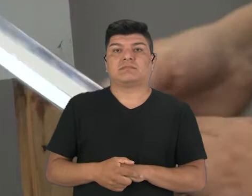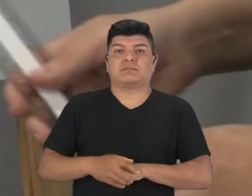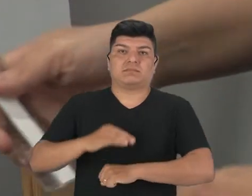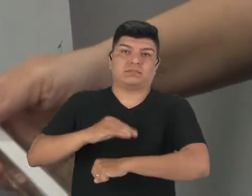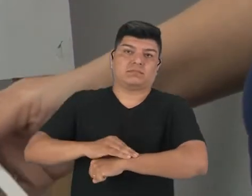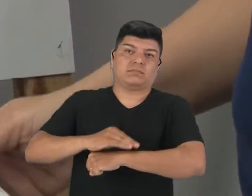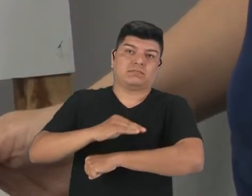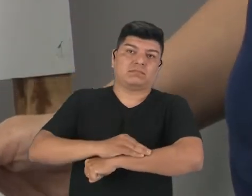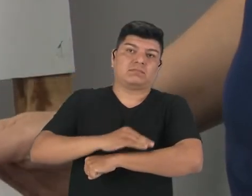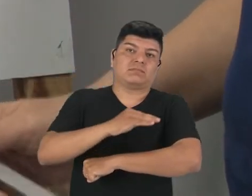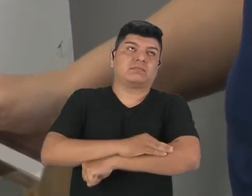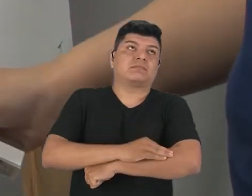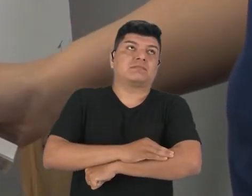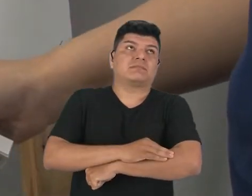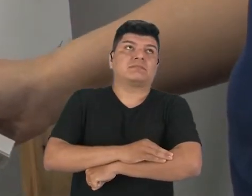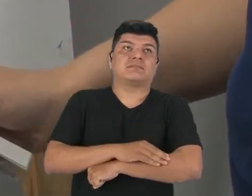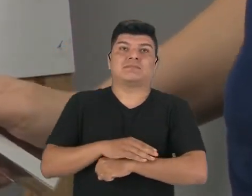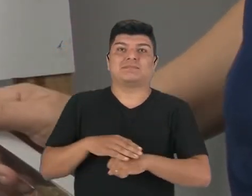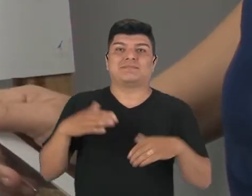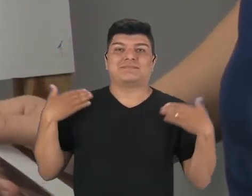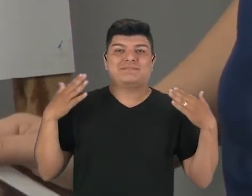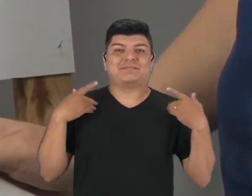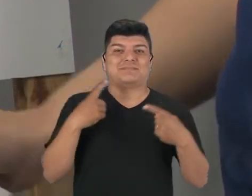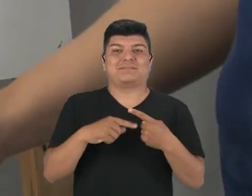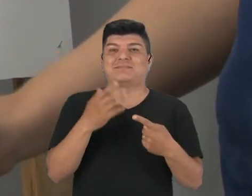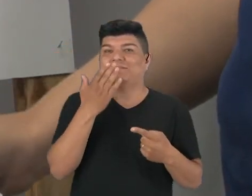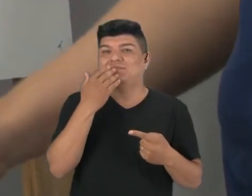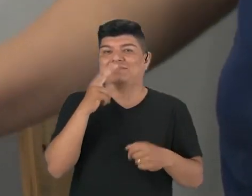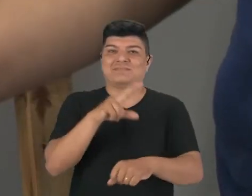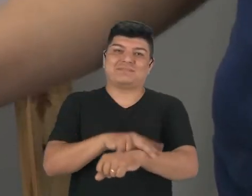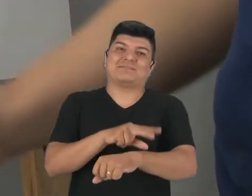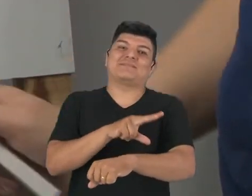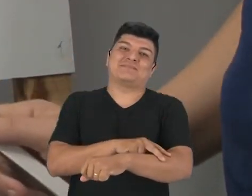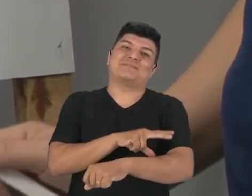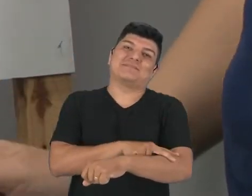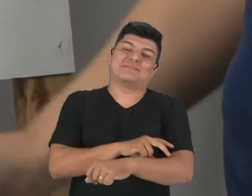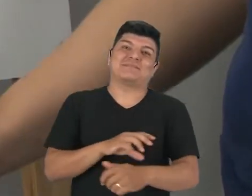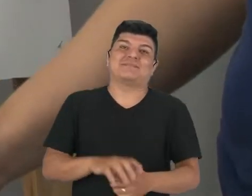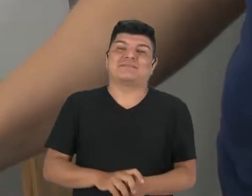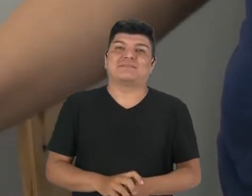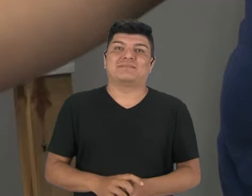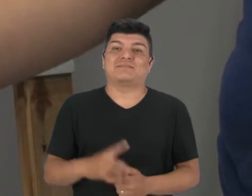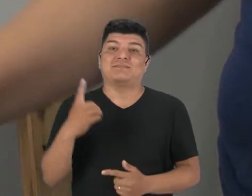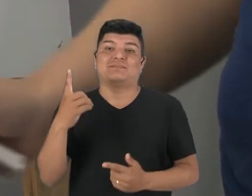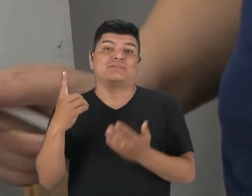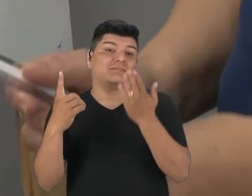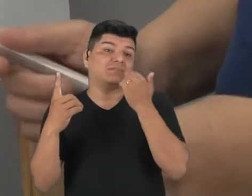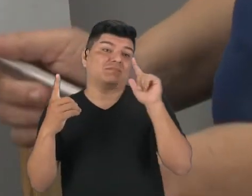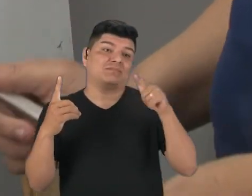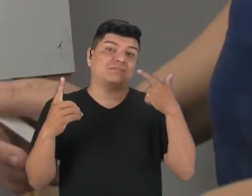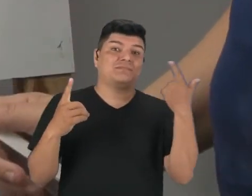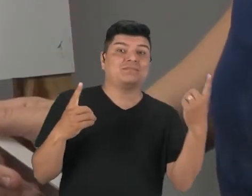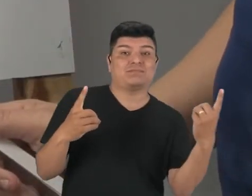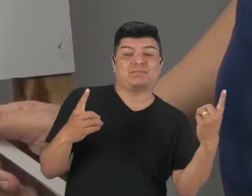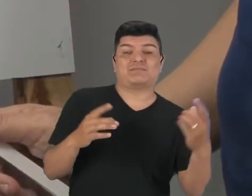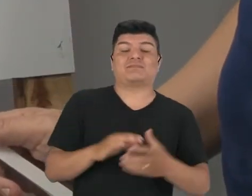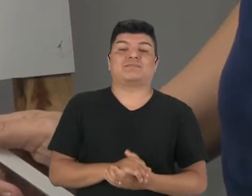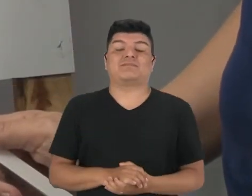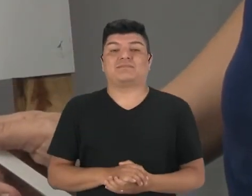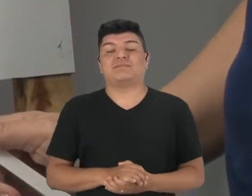sapo. O sapo está até animado, vai se alimentar do gafanhoto, né? Nessa cadeia alimentar, que um necessita de uma espécie aí,